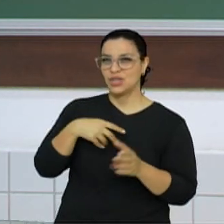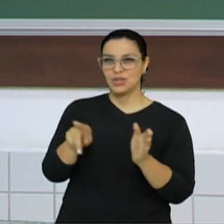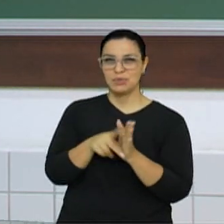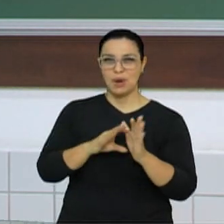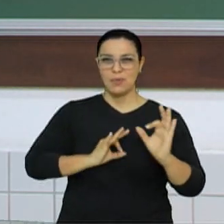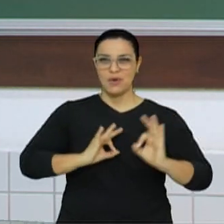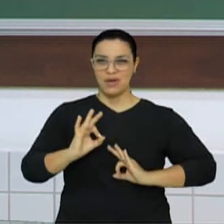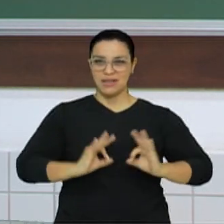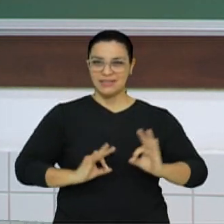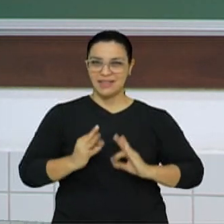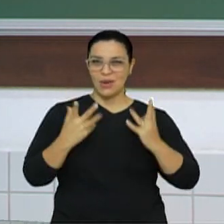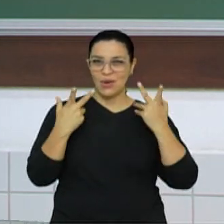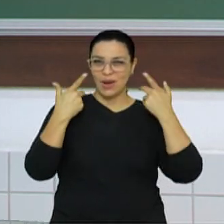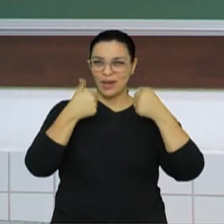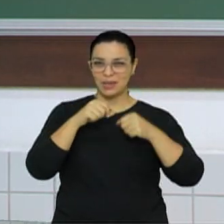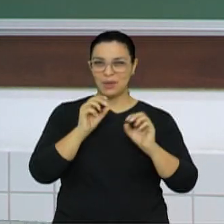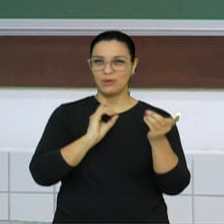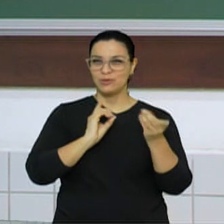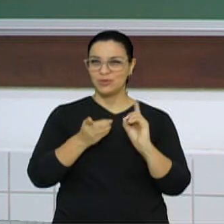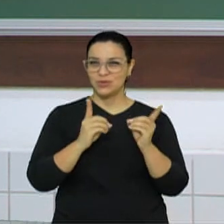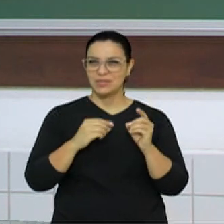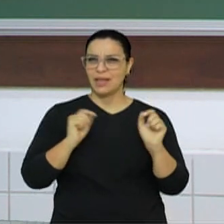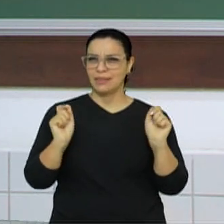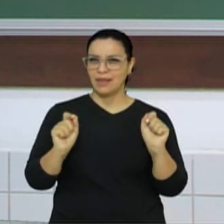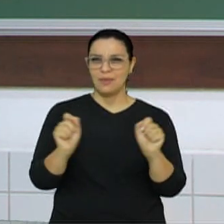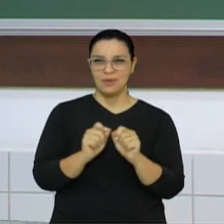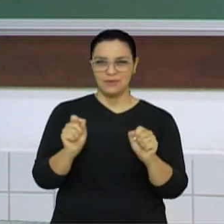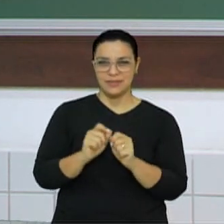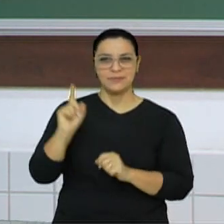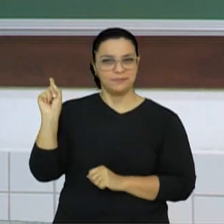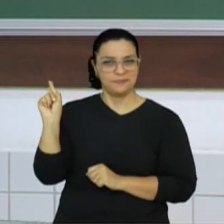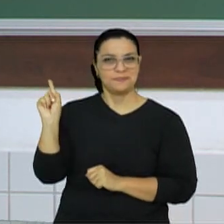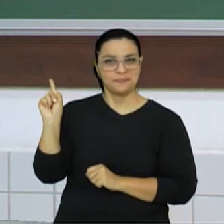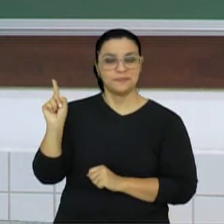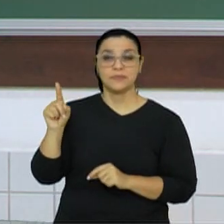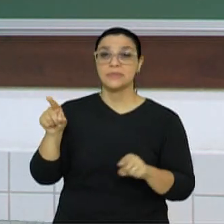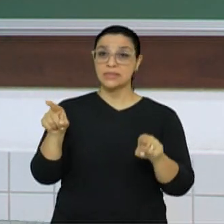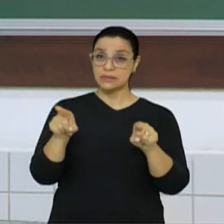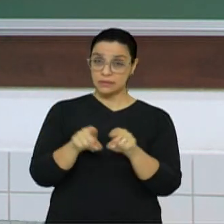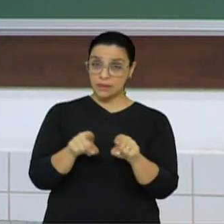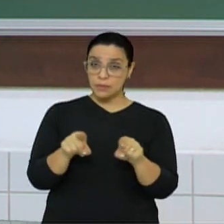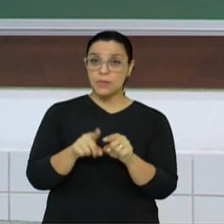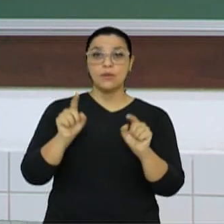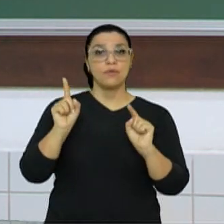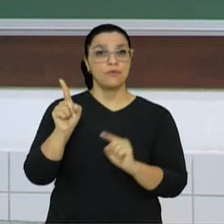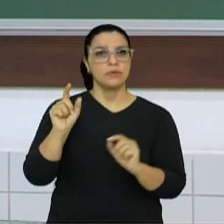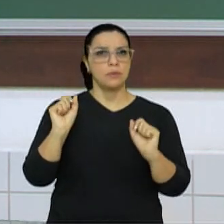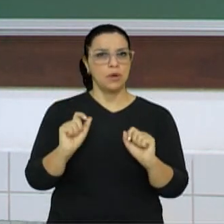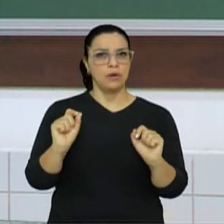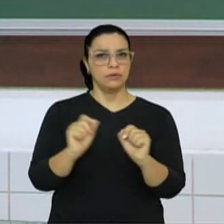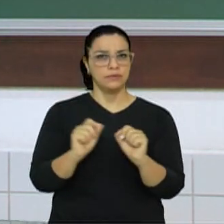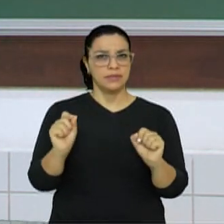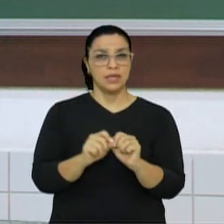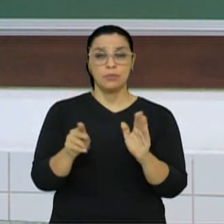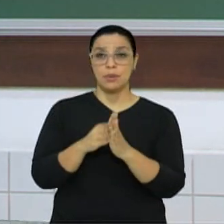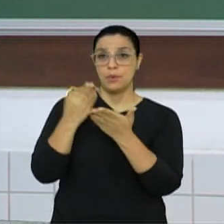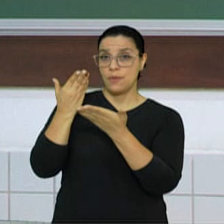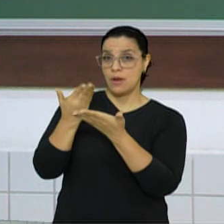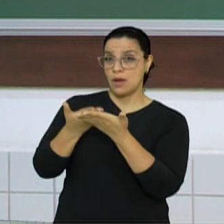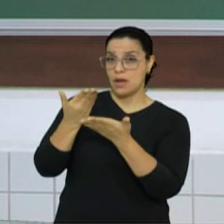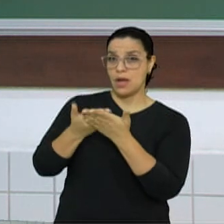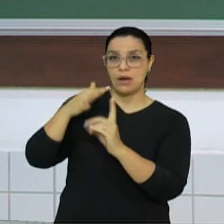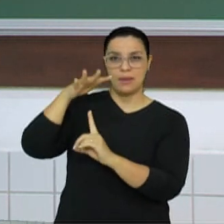teu modelo didático, a tua maquete de célula. Ou outra coisa você pode fazer também é acessar a própria aula,